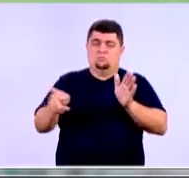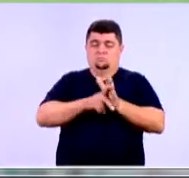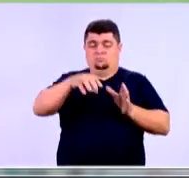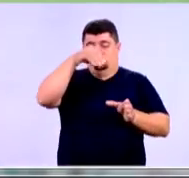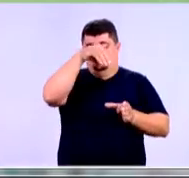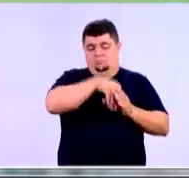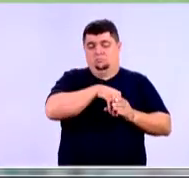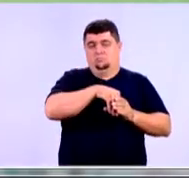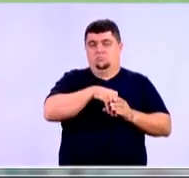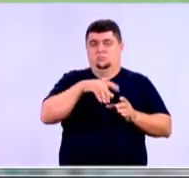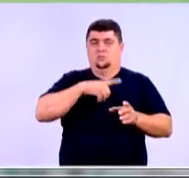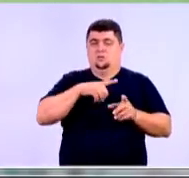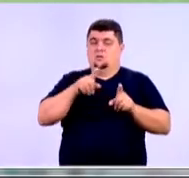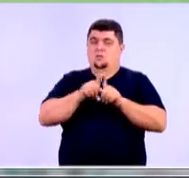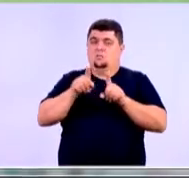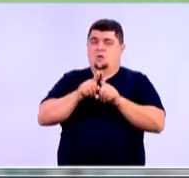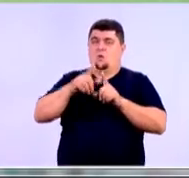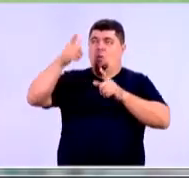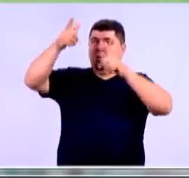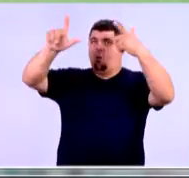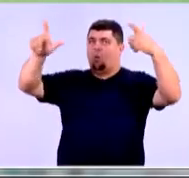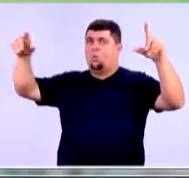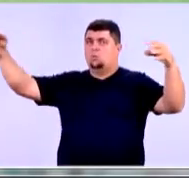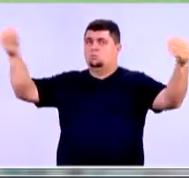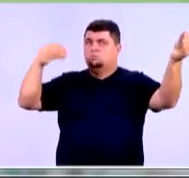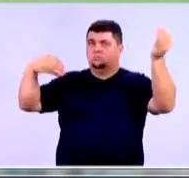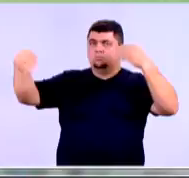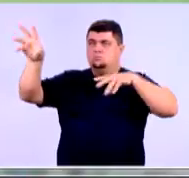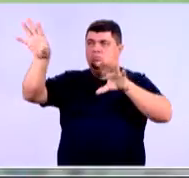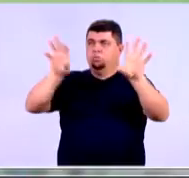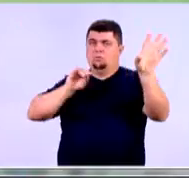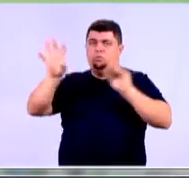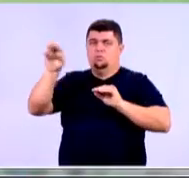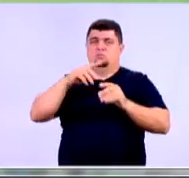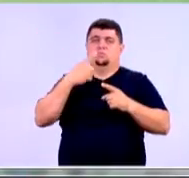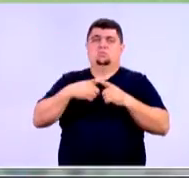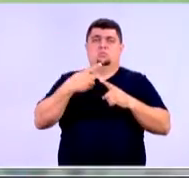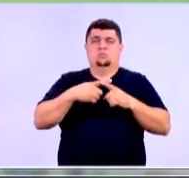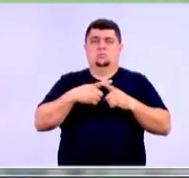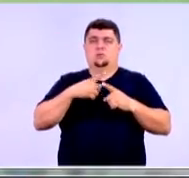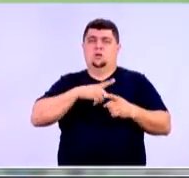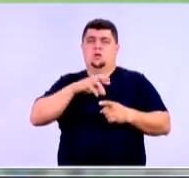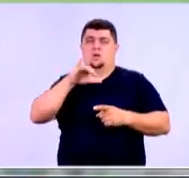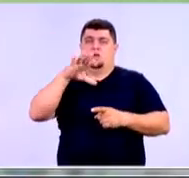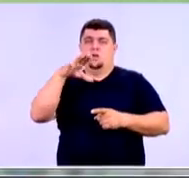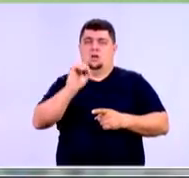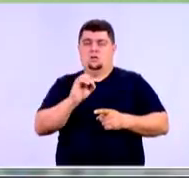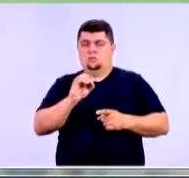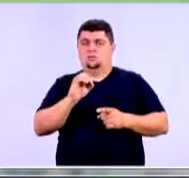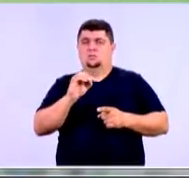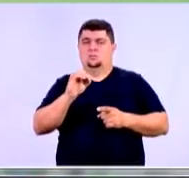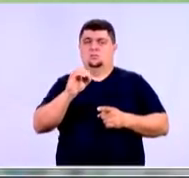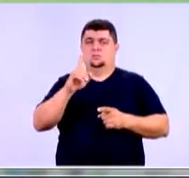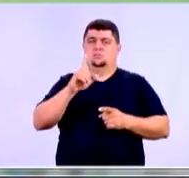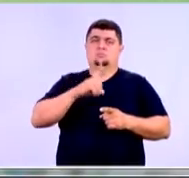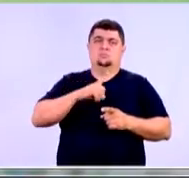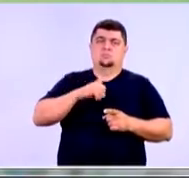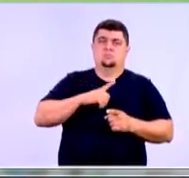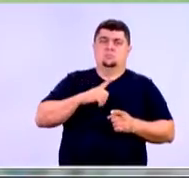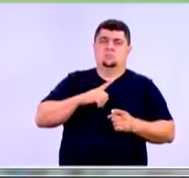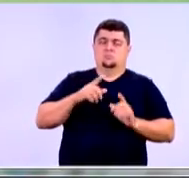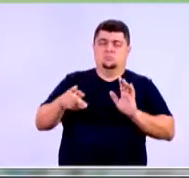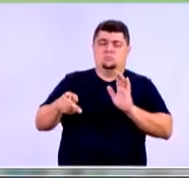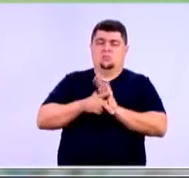E as condições externas está ligada à ideia do risco, nesse caso, sistemático, que é o quê? Do nosso